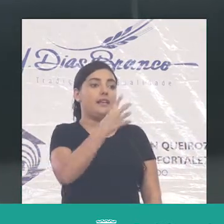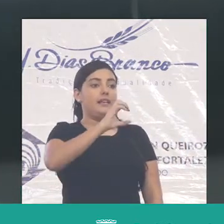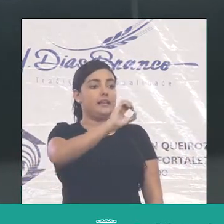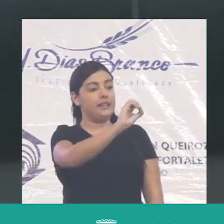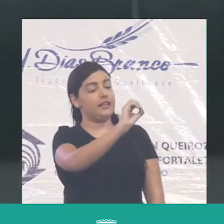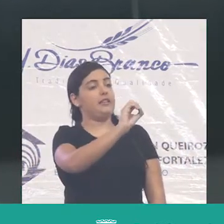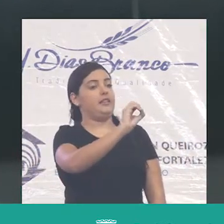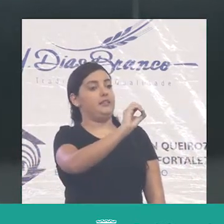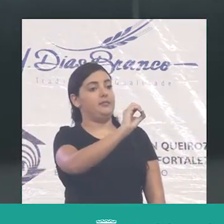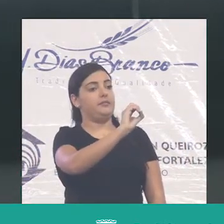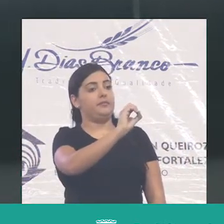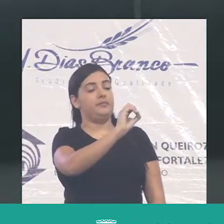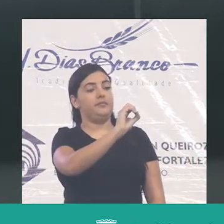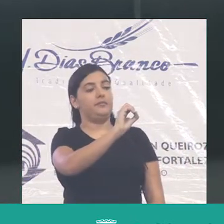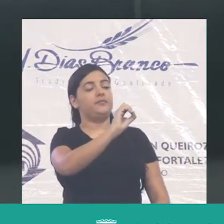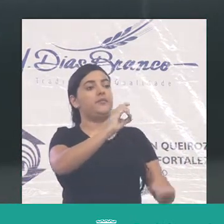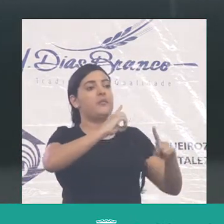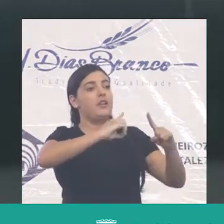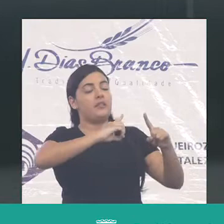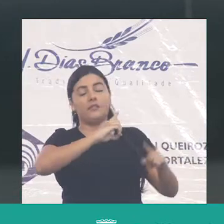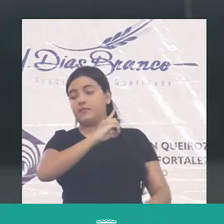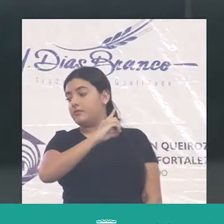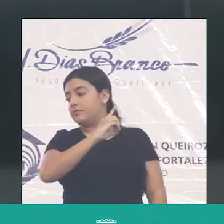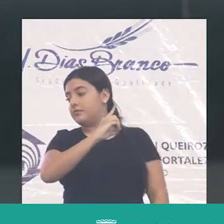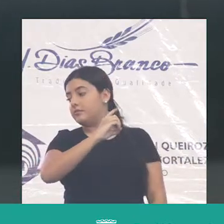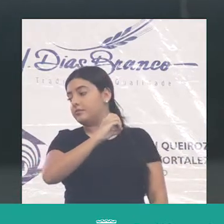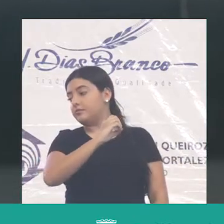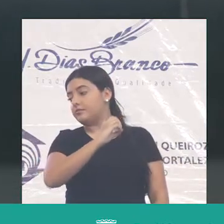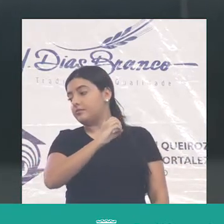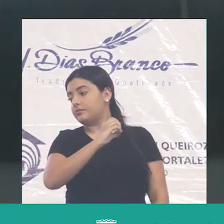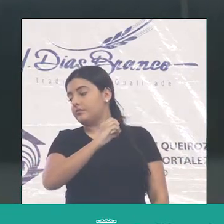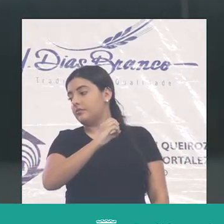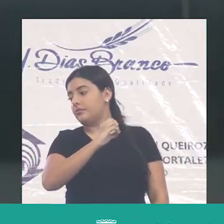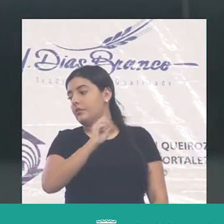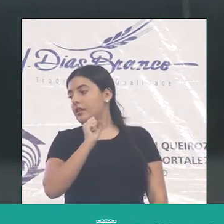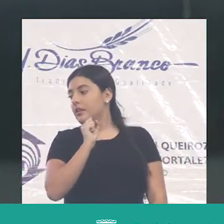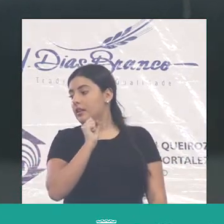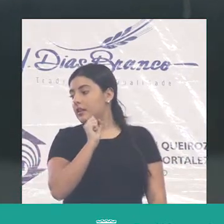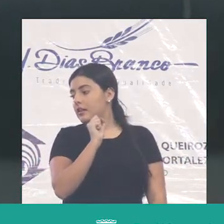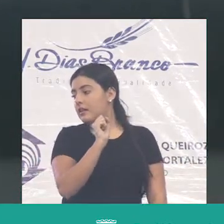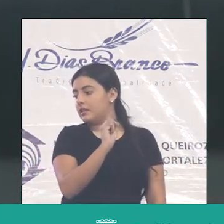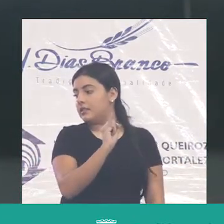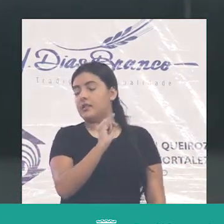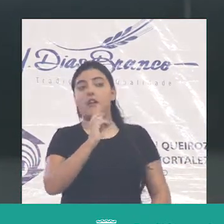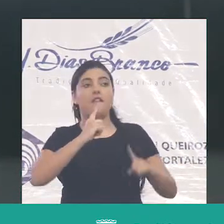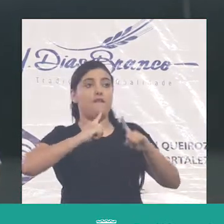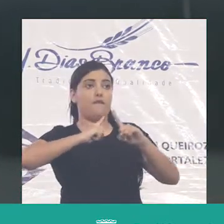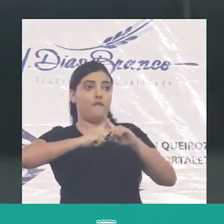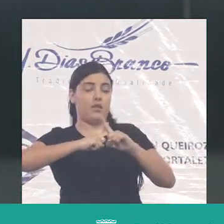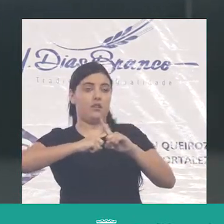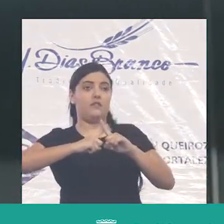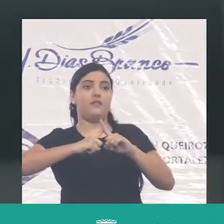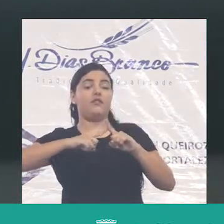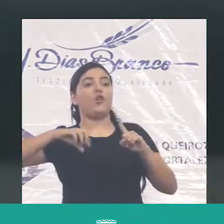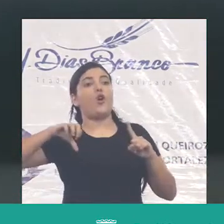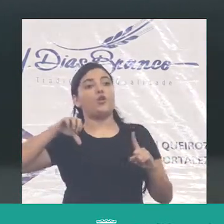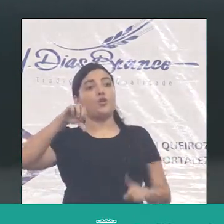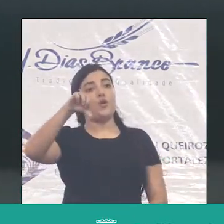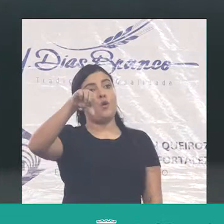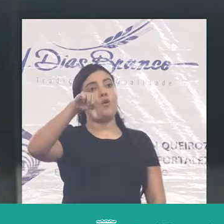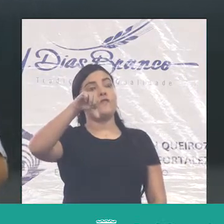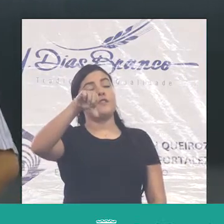30. Vezes 2 dá 30. Se eu fizer vezes 9,